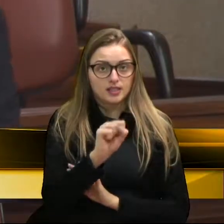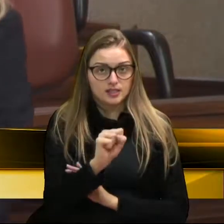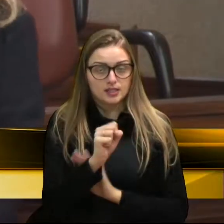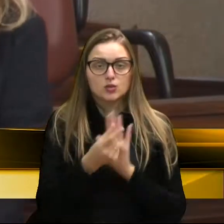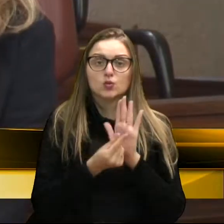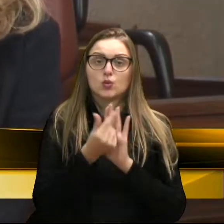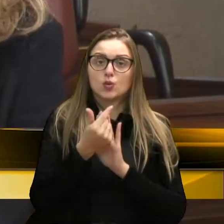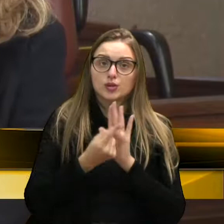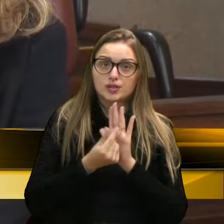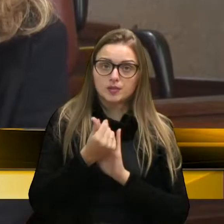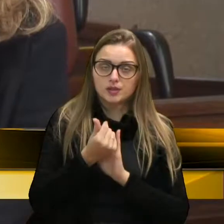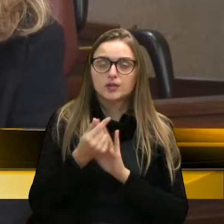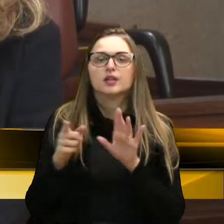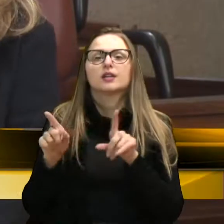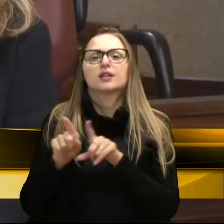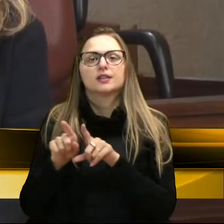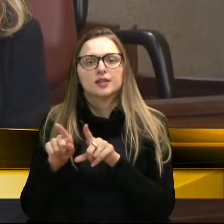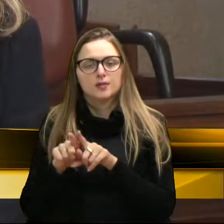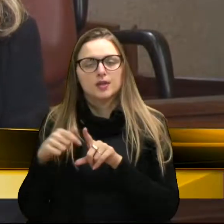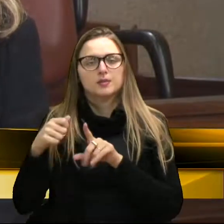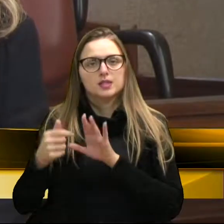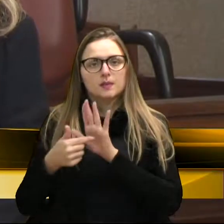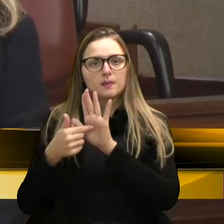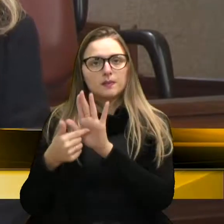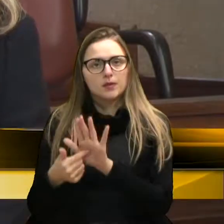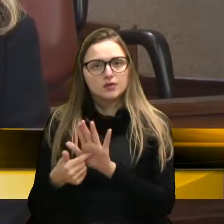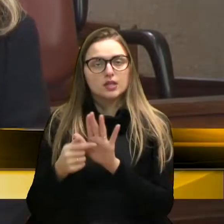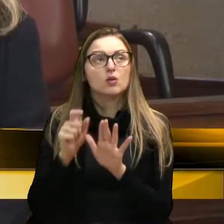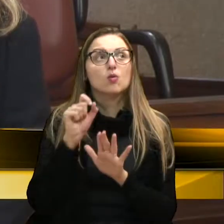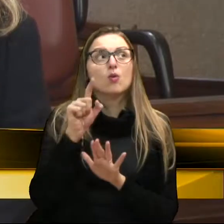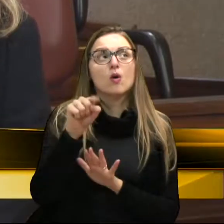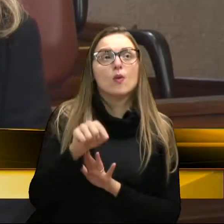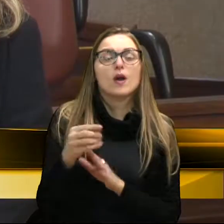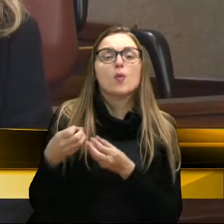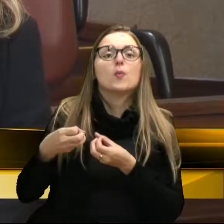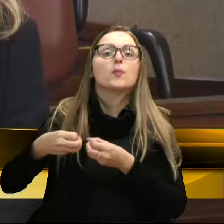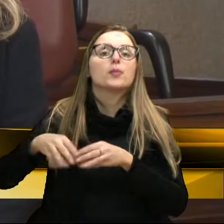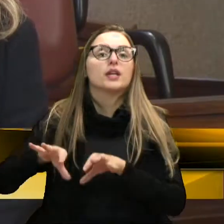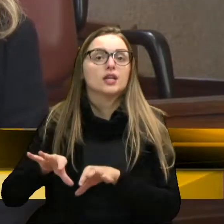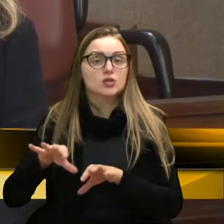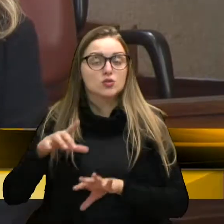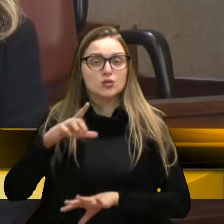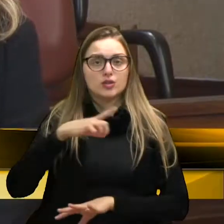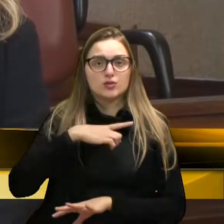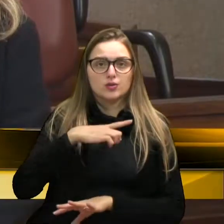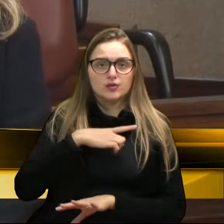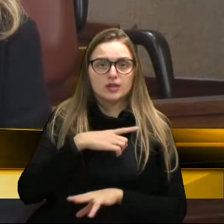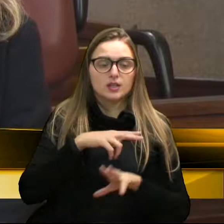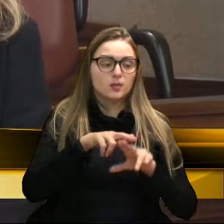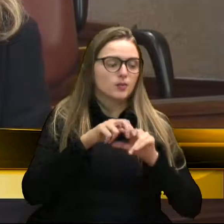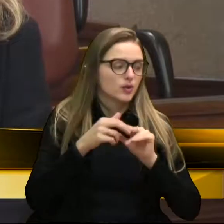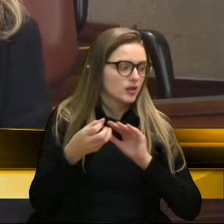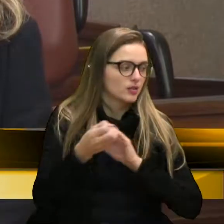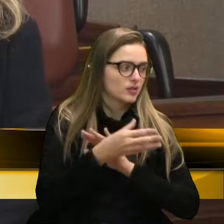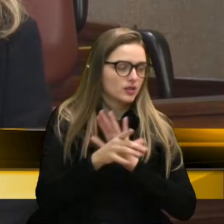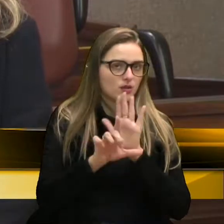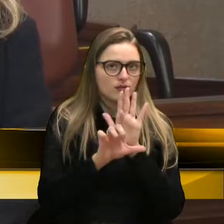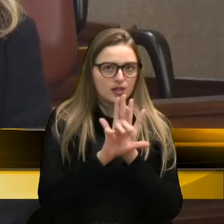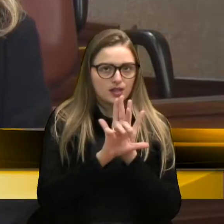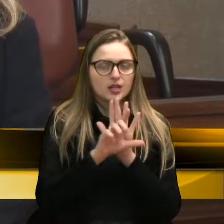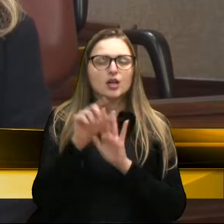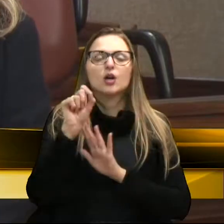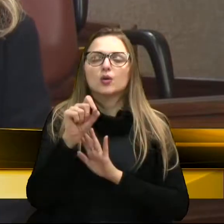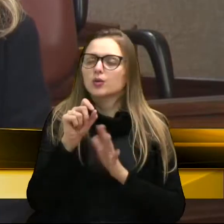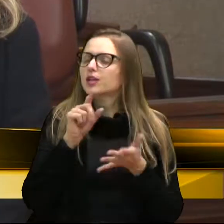ainda a necessidade de apresentação da estimativa do impacto orçamentário decorrente da nova legislação, o que, de